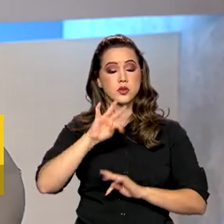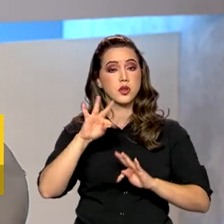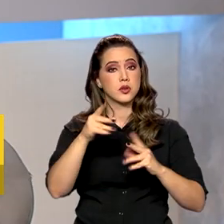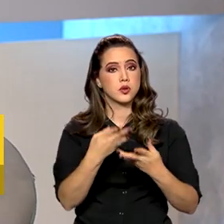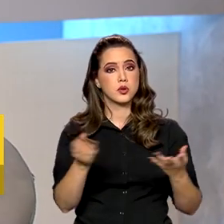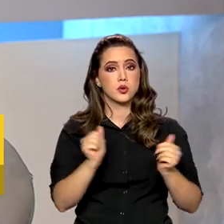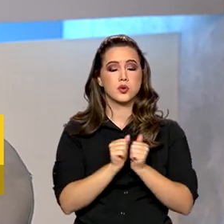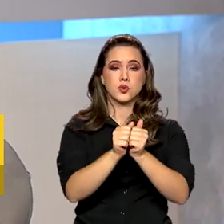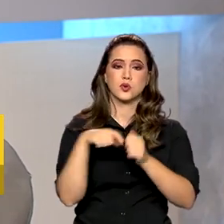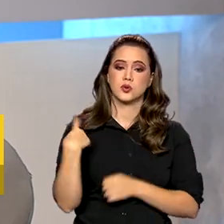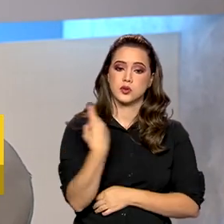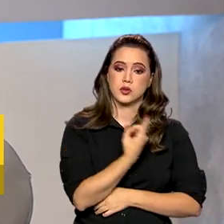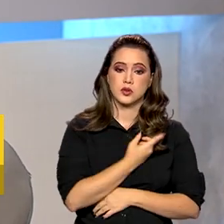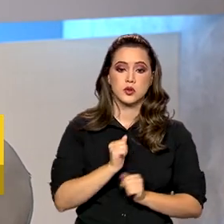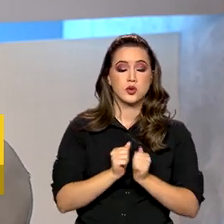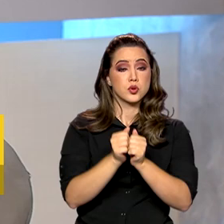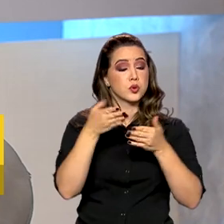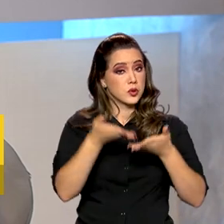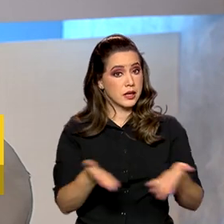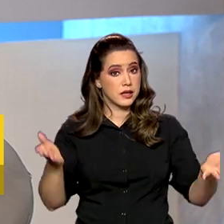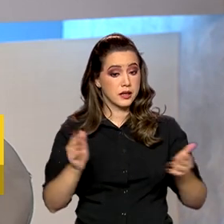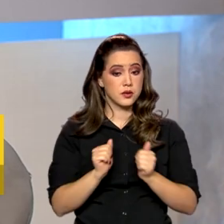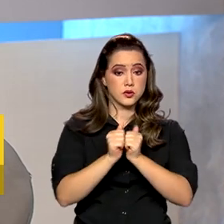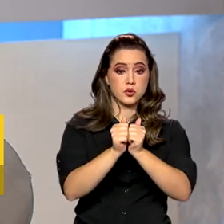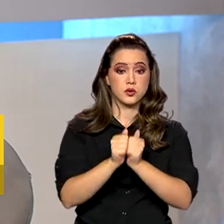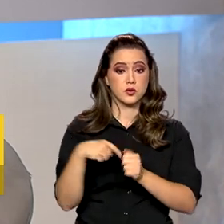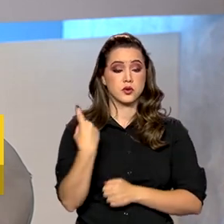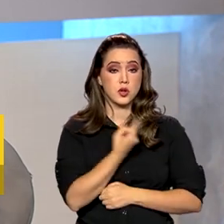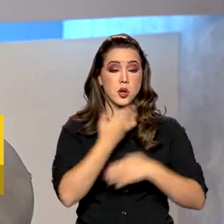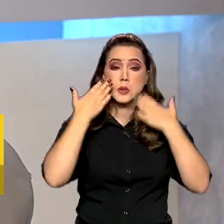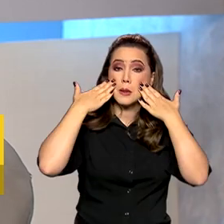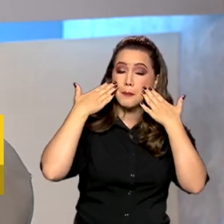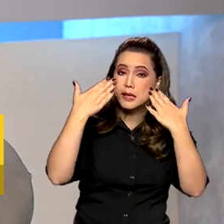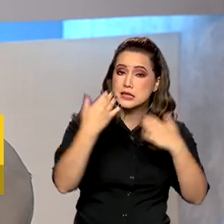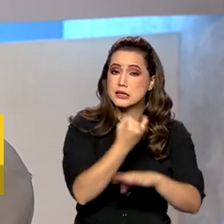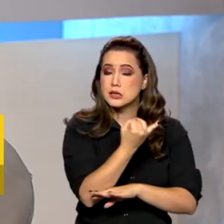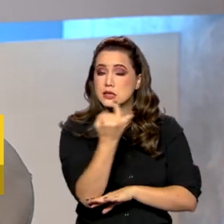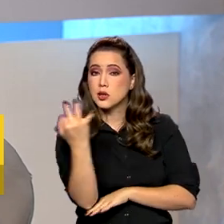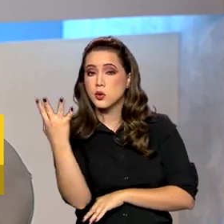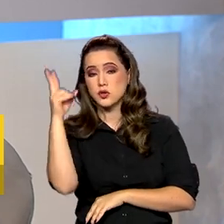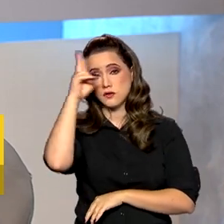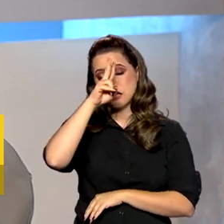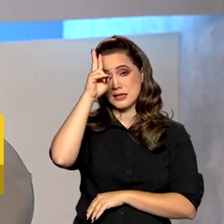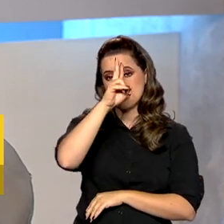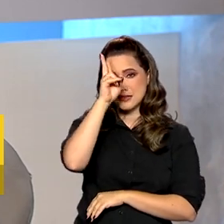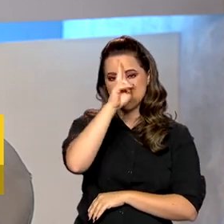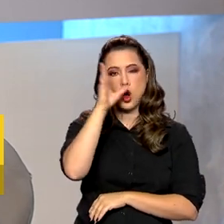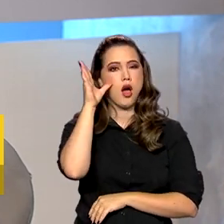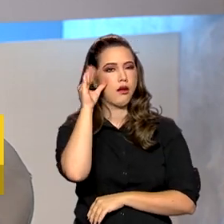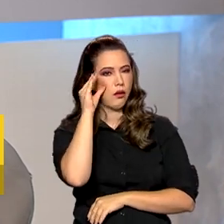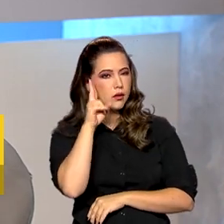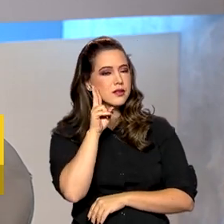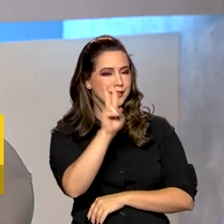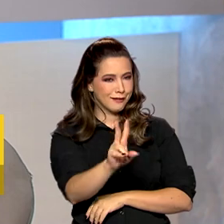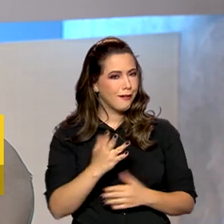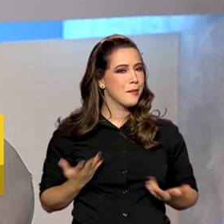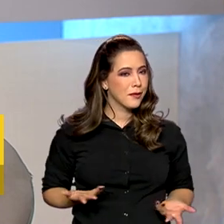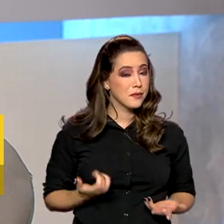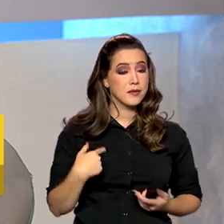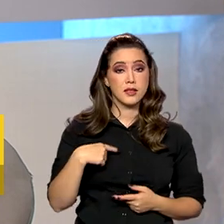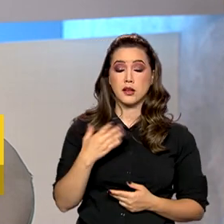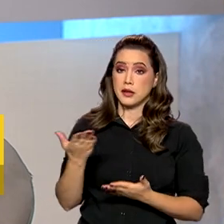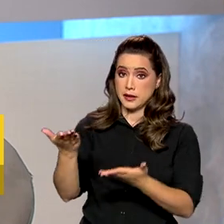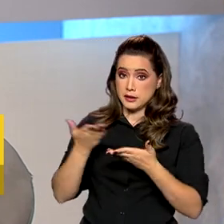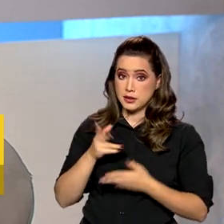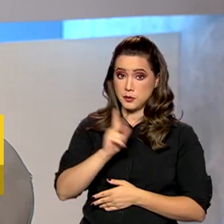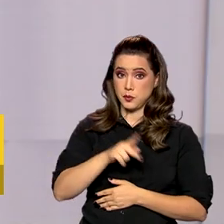gente. No estúdio aqui comigo, para acrescentar na nossa transmissão muita história e também muitas curiosidades, eu recebo o professor de